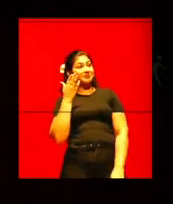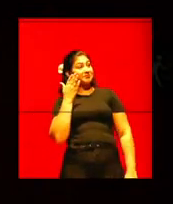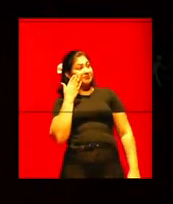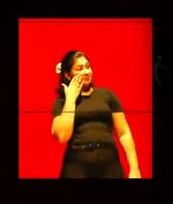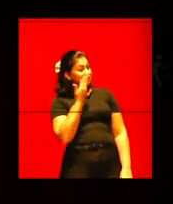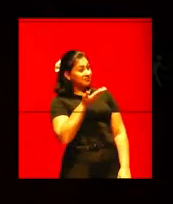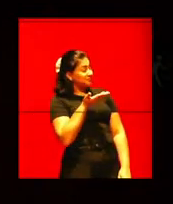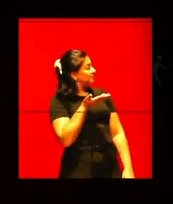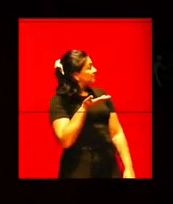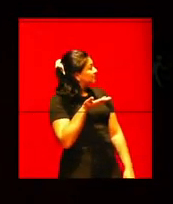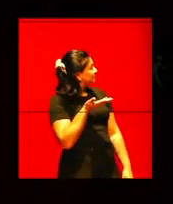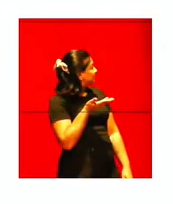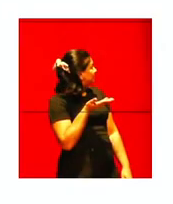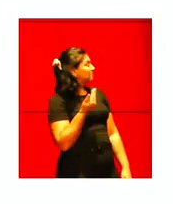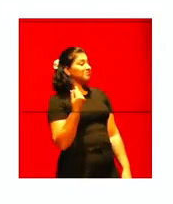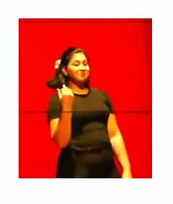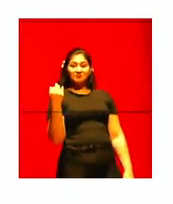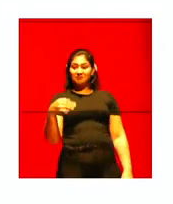resposta.